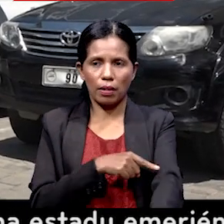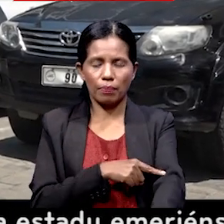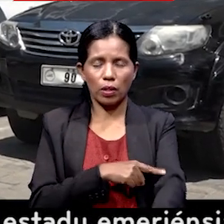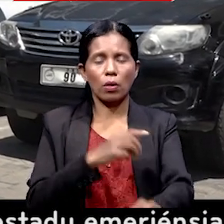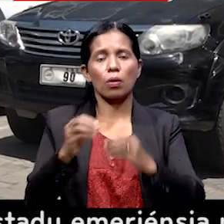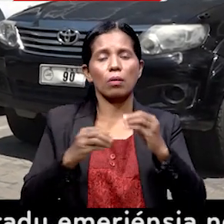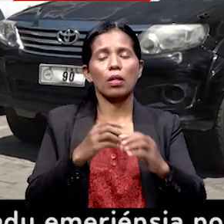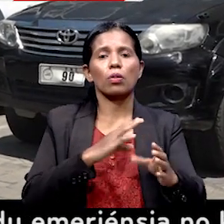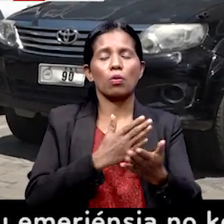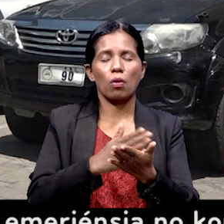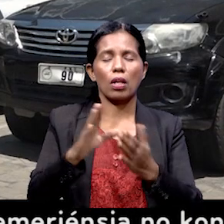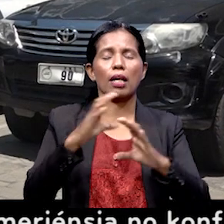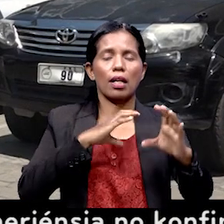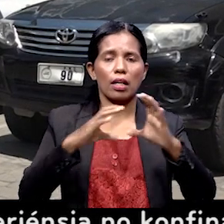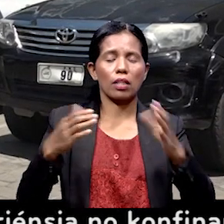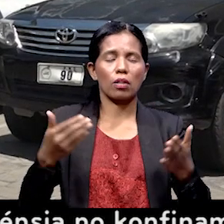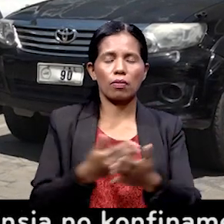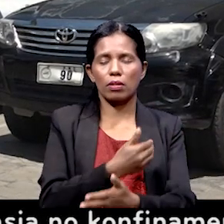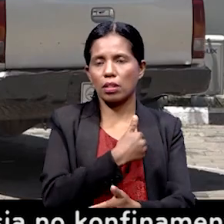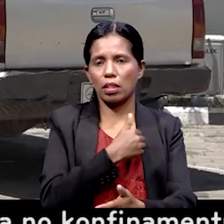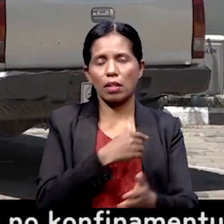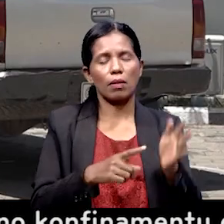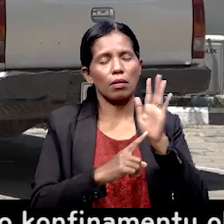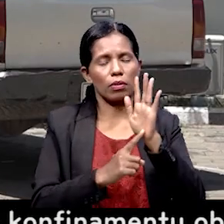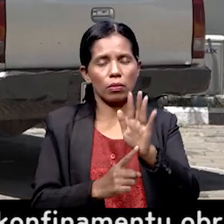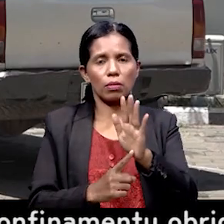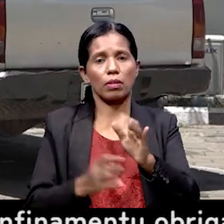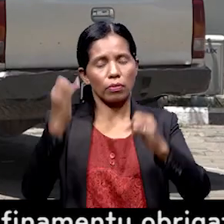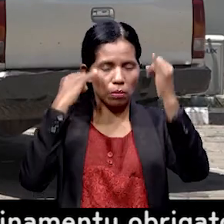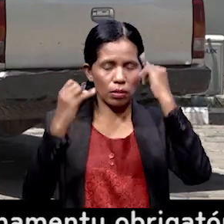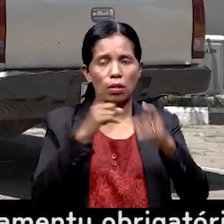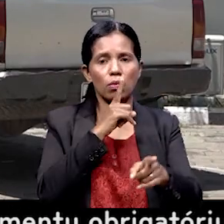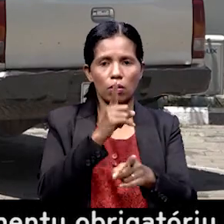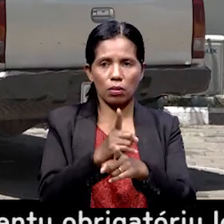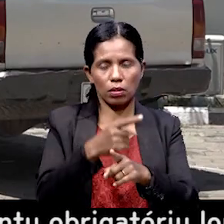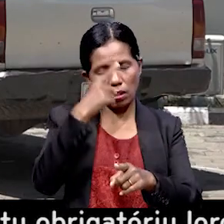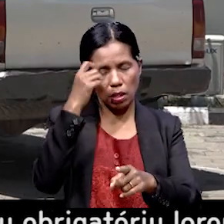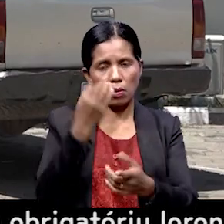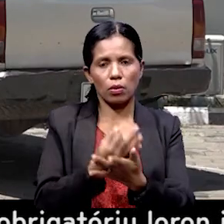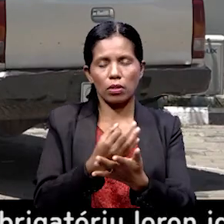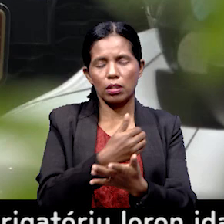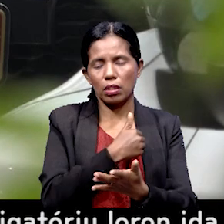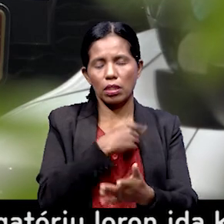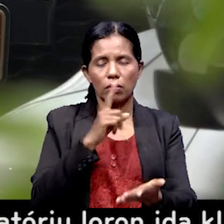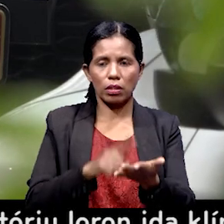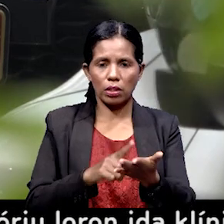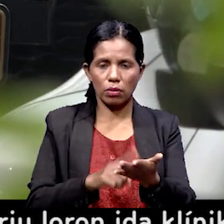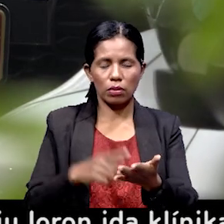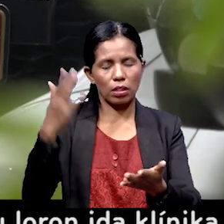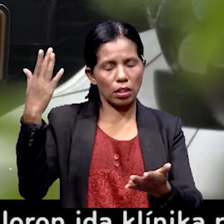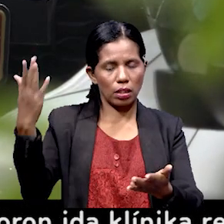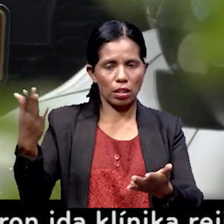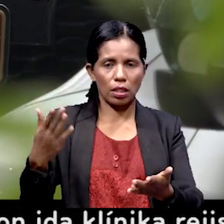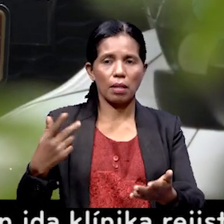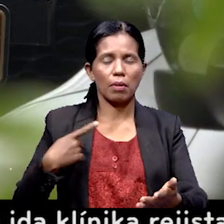Fon, presidente Comissão CNS da UCBL, foi informação detalhe, também orçamento refere-se da UC discute e a plenária, onde